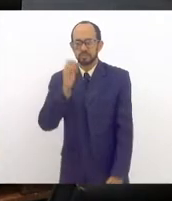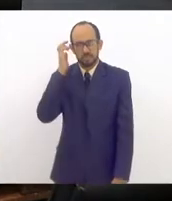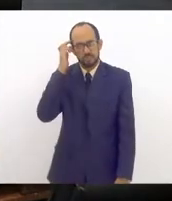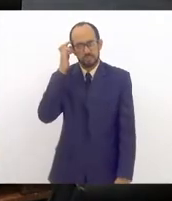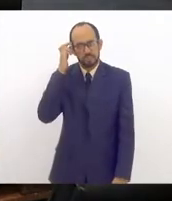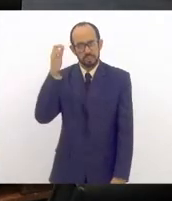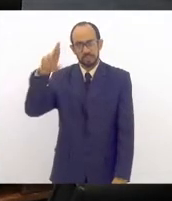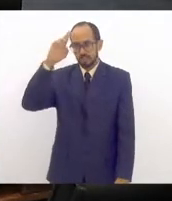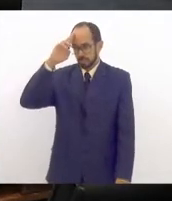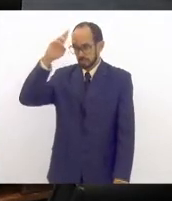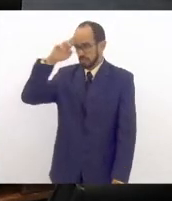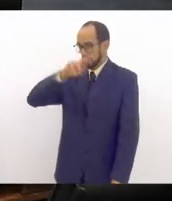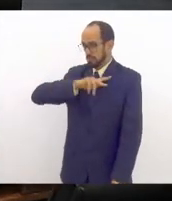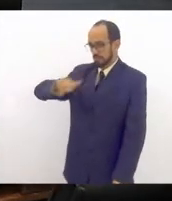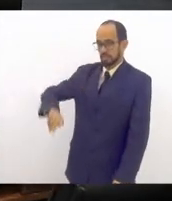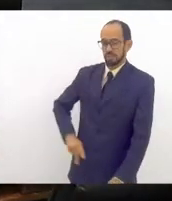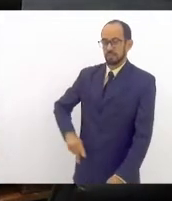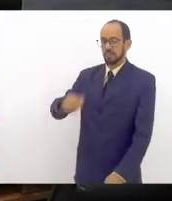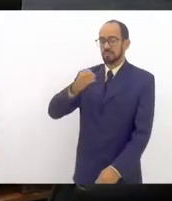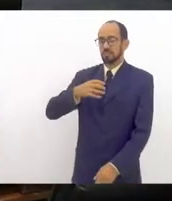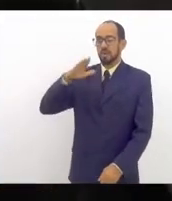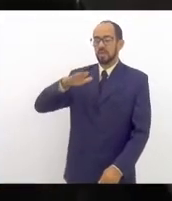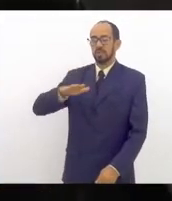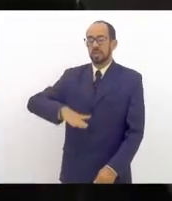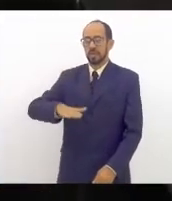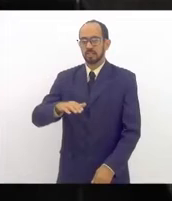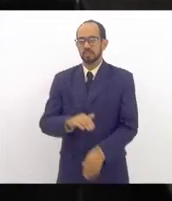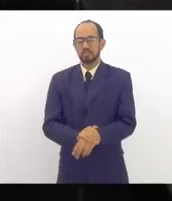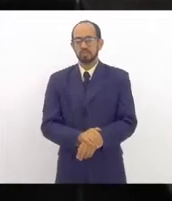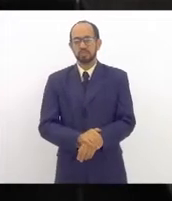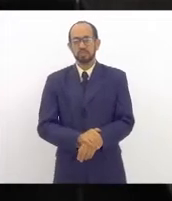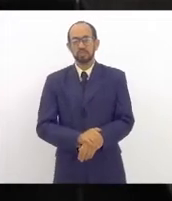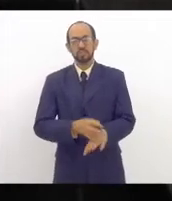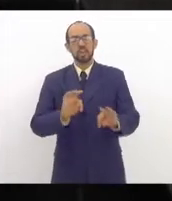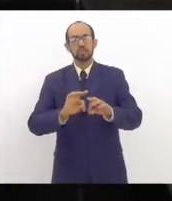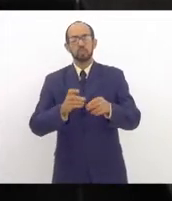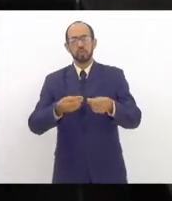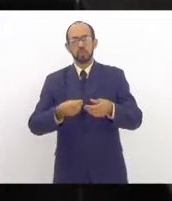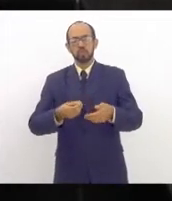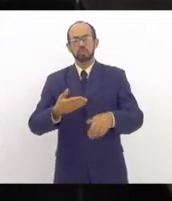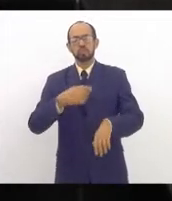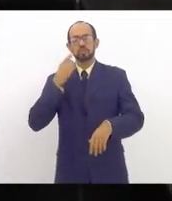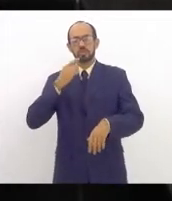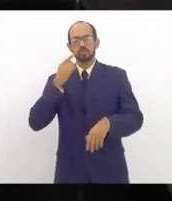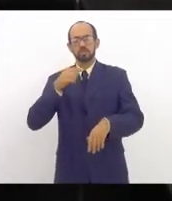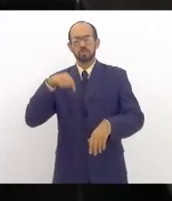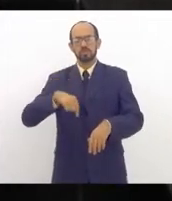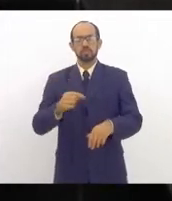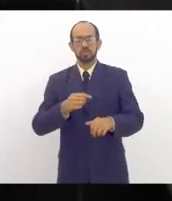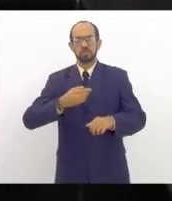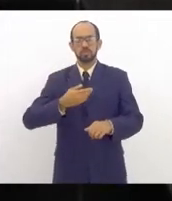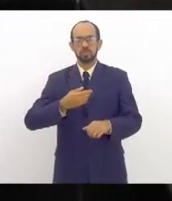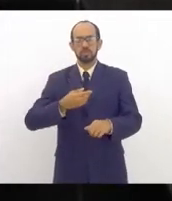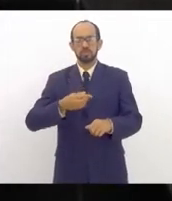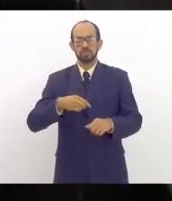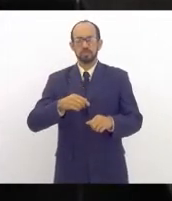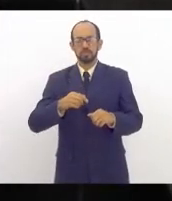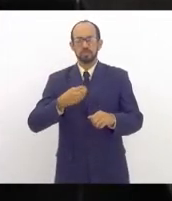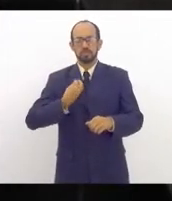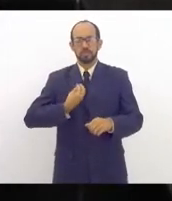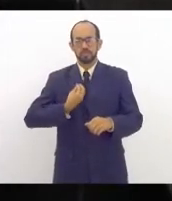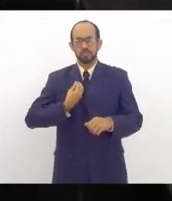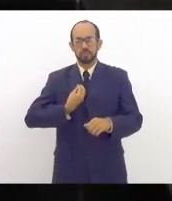excelentíssimo a senhora Presidente Boa tarde Boa tarde a todos os colegas aqui presentes o intuito de